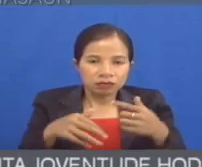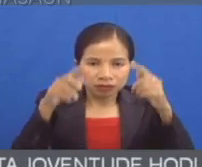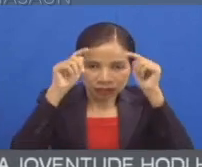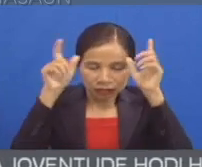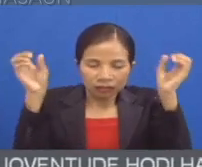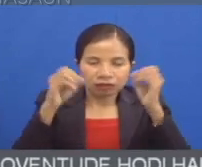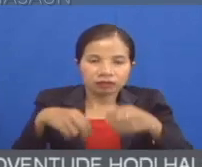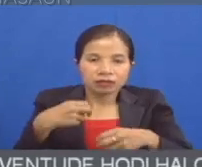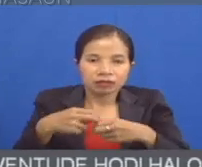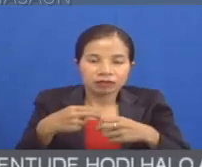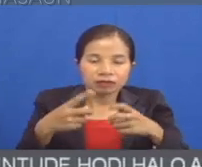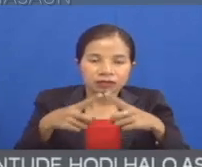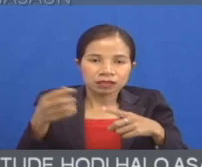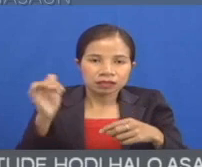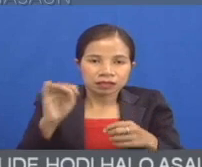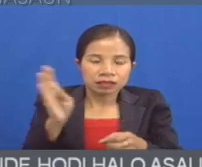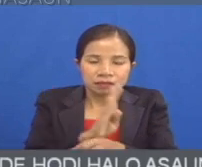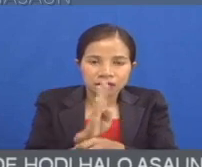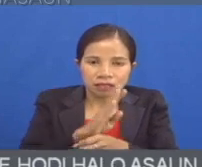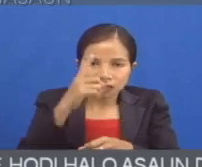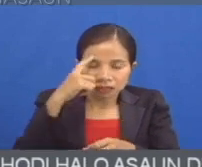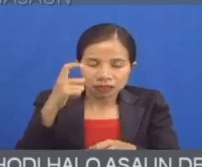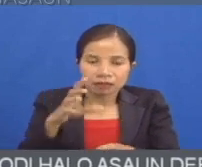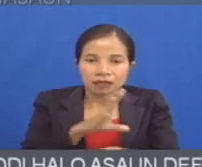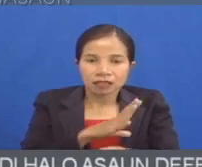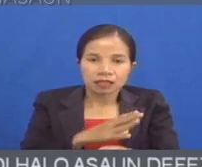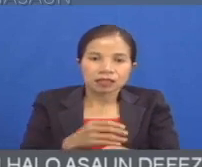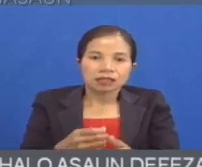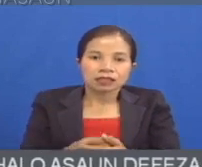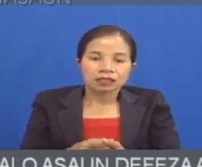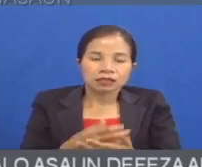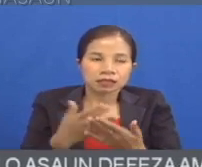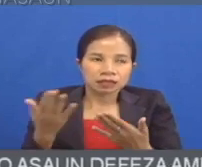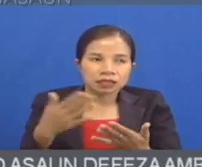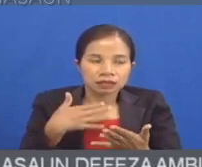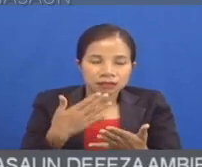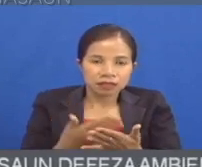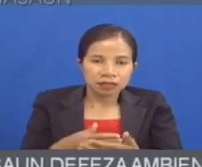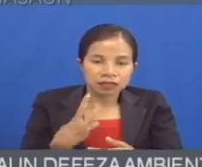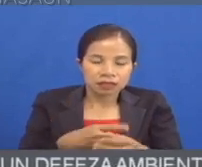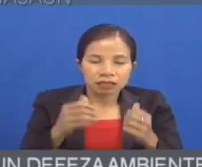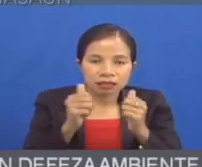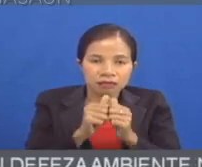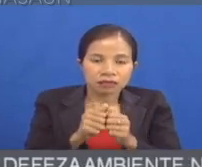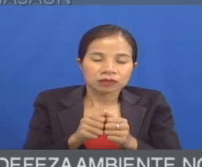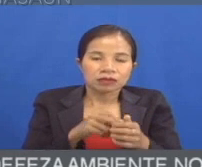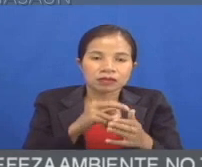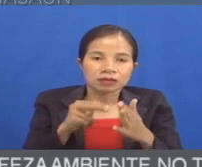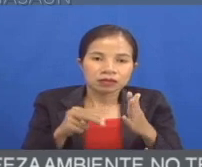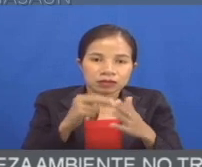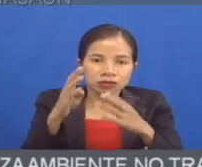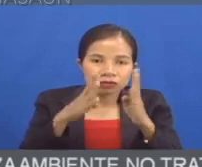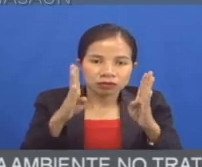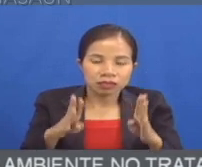Timor-Leste la fo impacto basira ne negocio, tamba depende ba qualidade de produto. Tirmai ita hamutuk de to